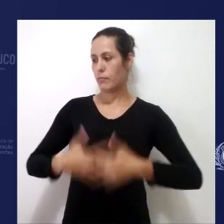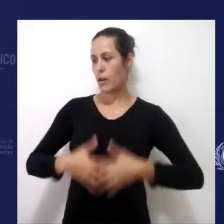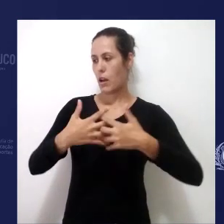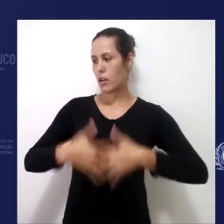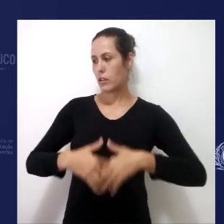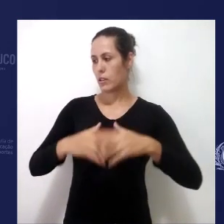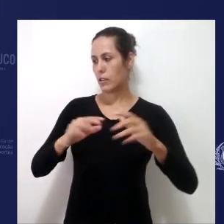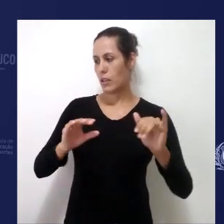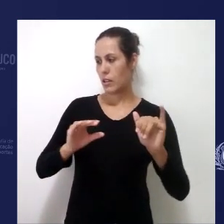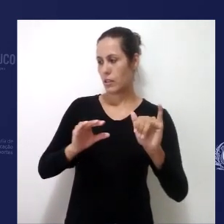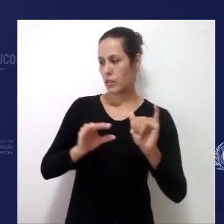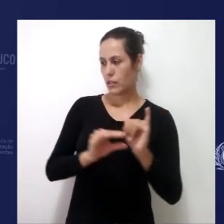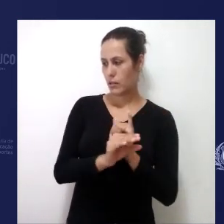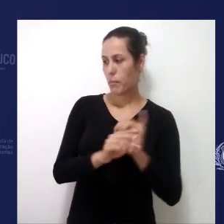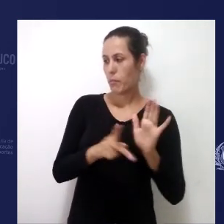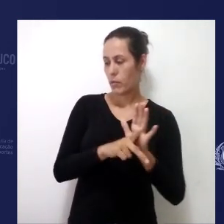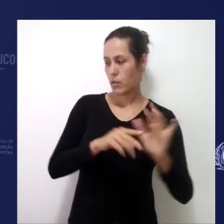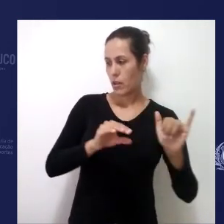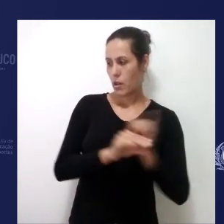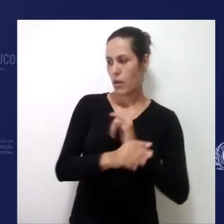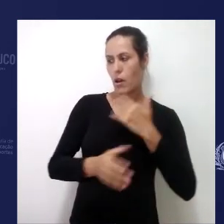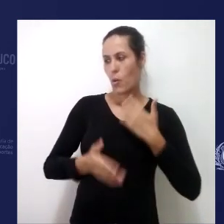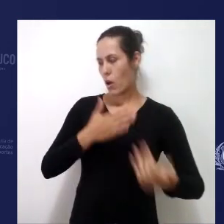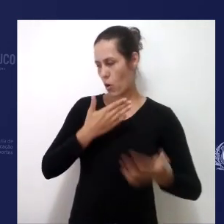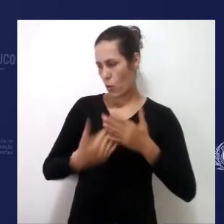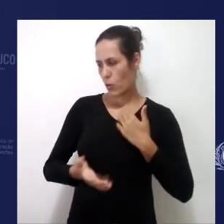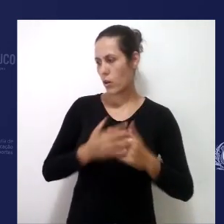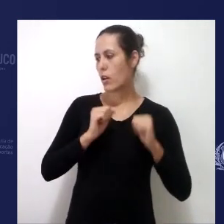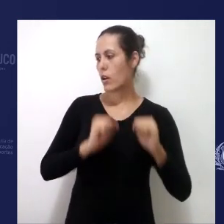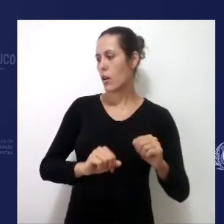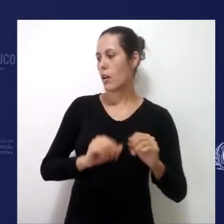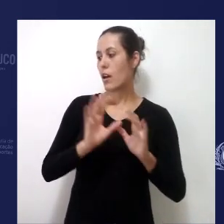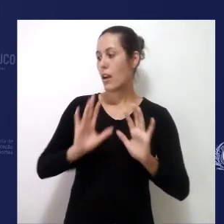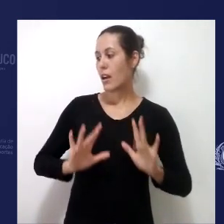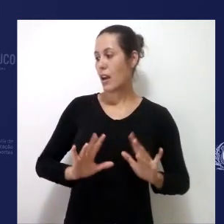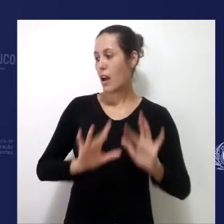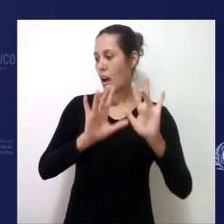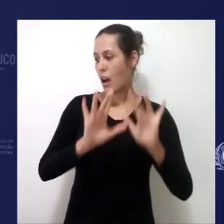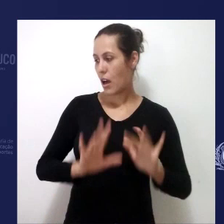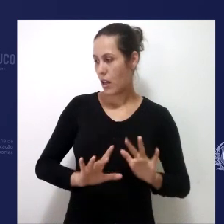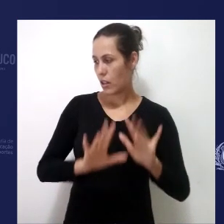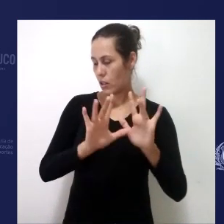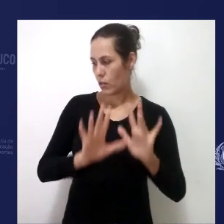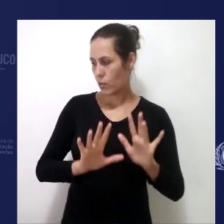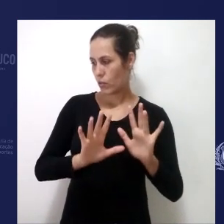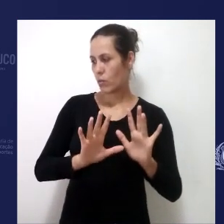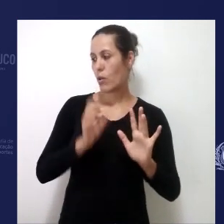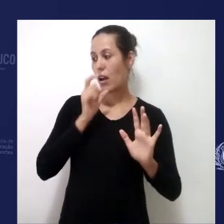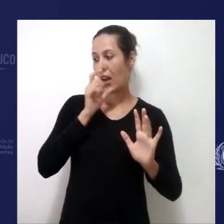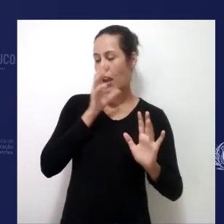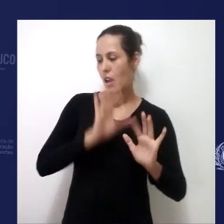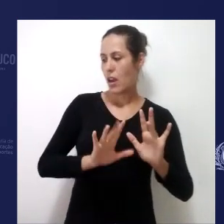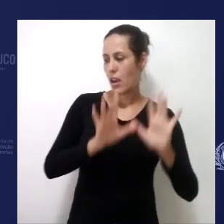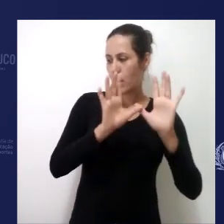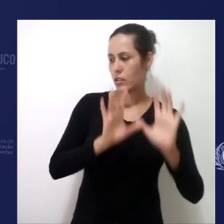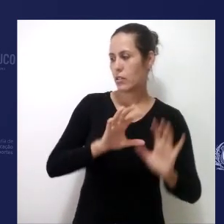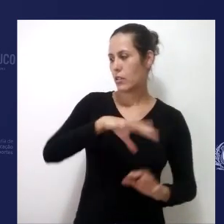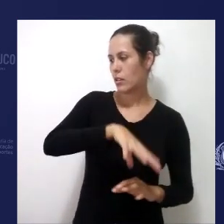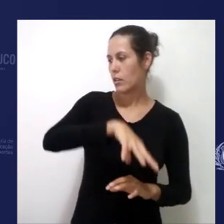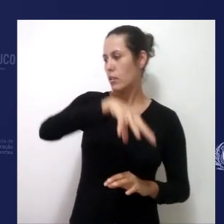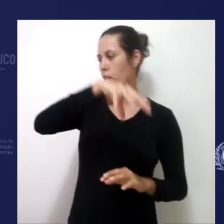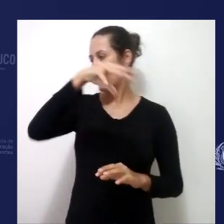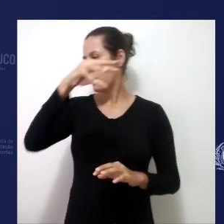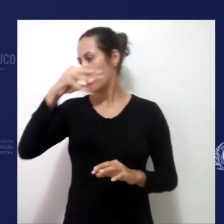Qualquer máquina, na realidade térmica, né, ela retira, na realidade, calor de uma fonte quente e ela